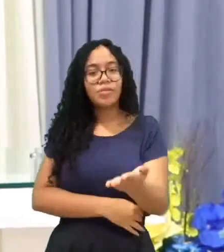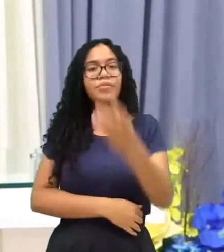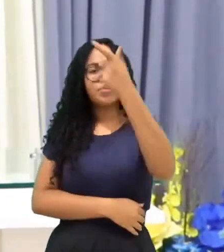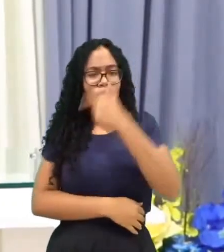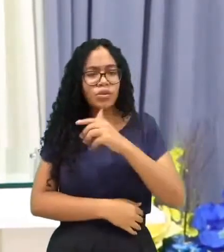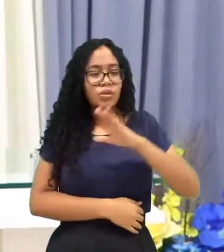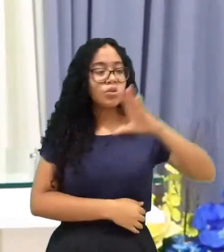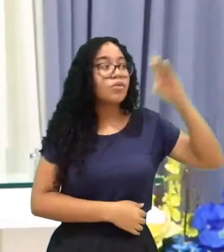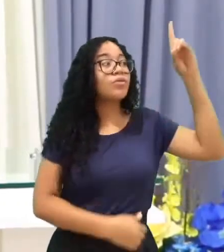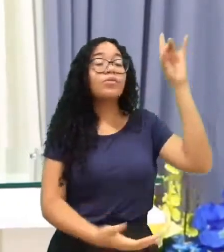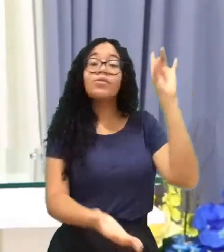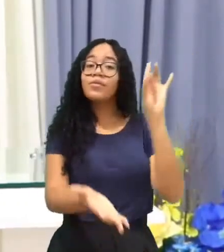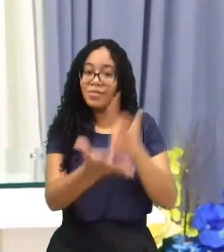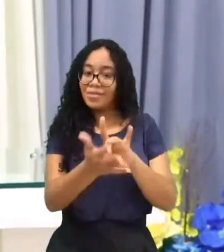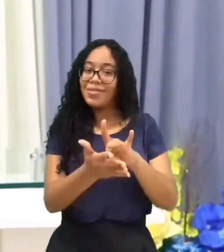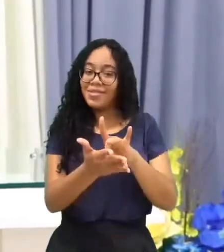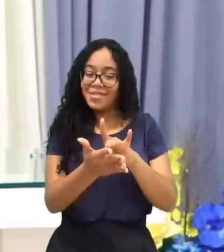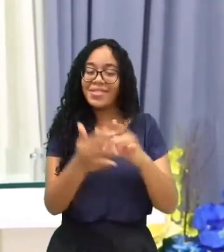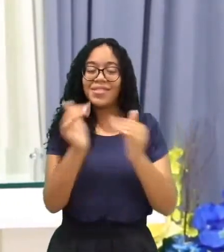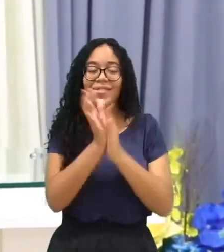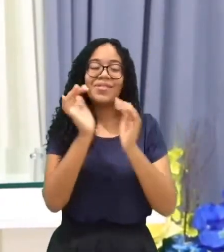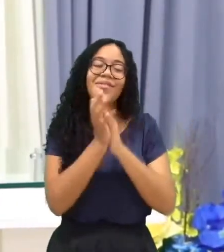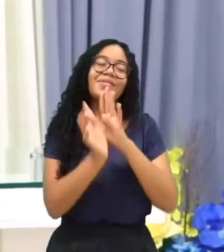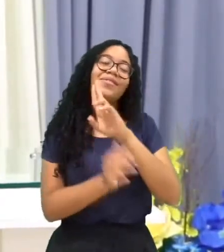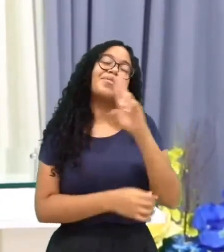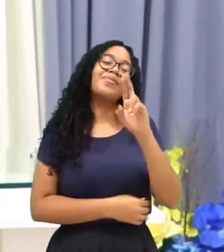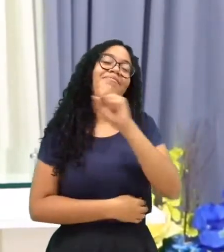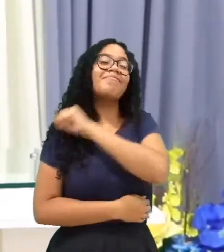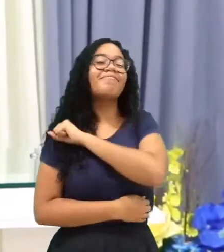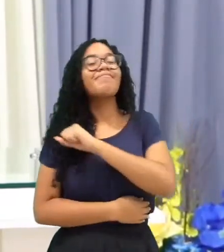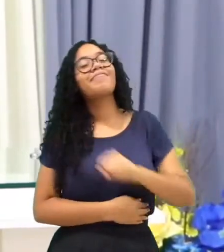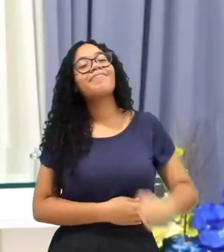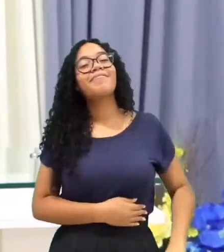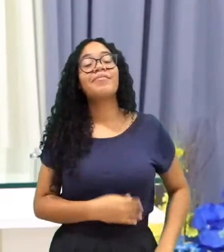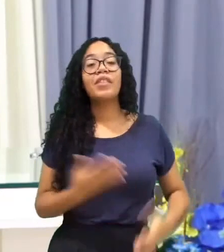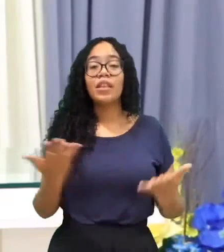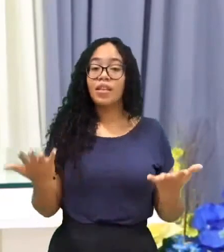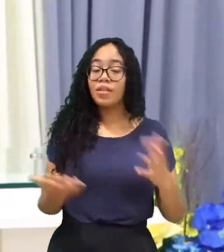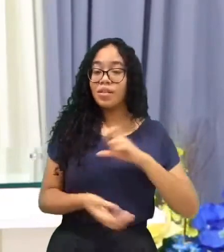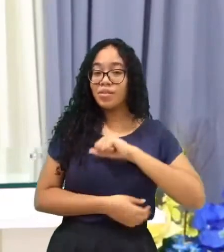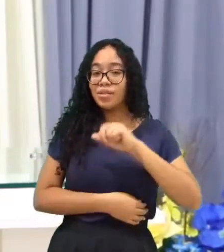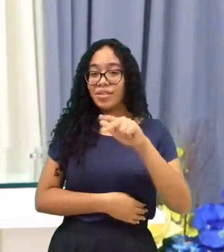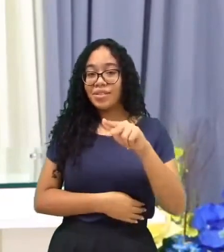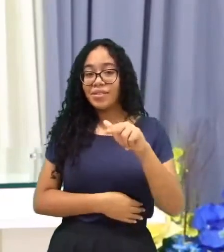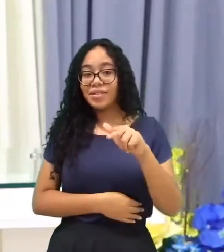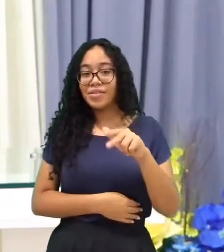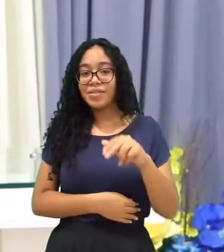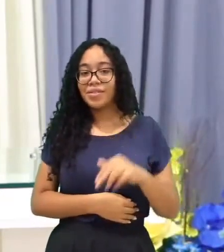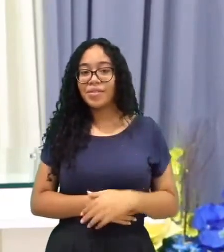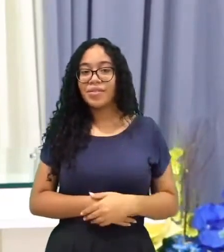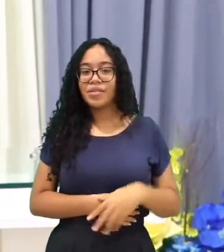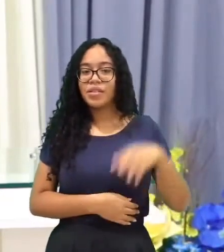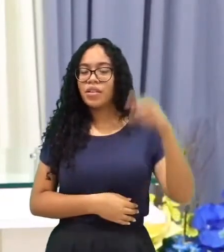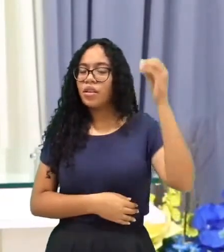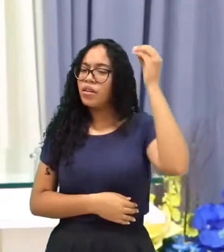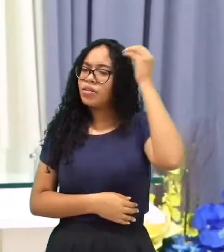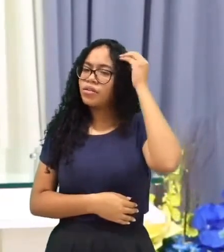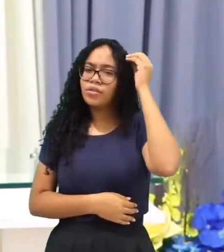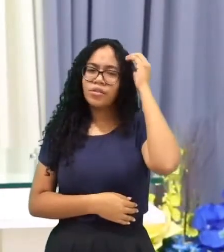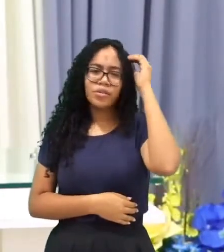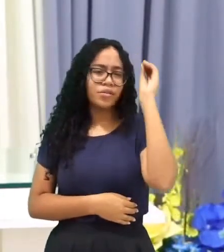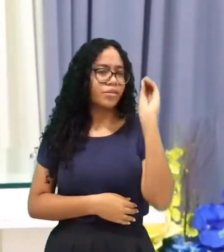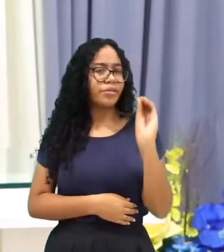de Betel, louvado seja o nome do Senhor. Então, querido, não desista da batalha,